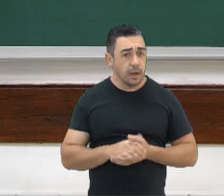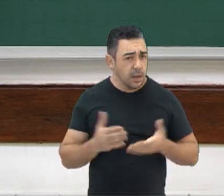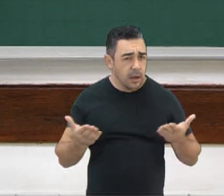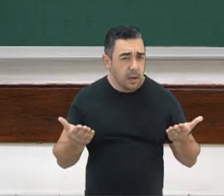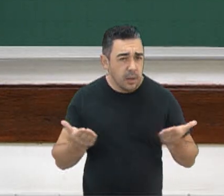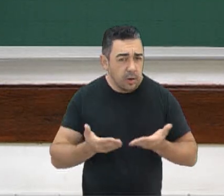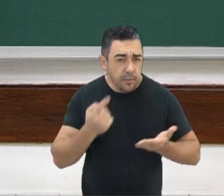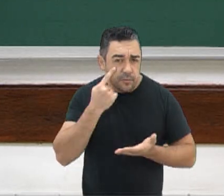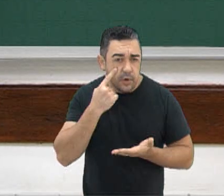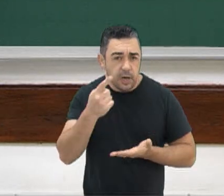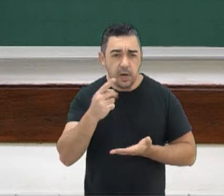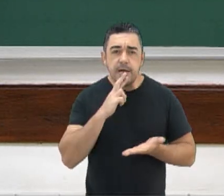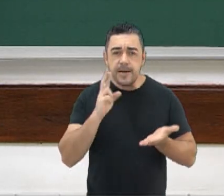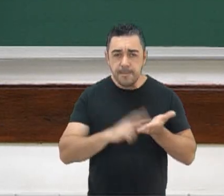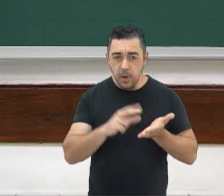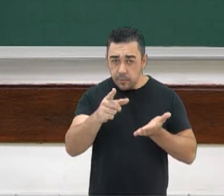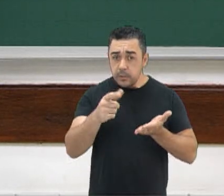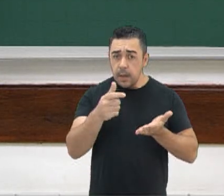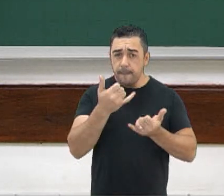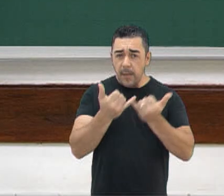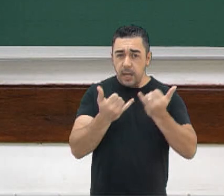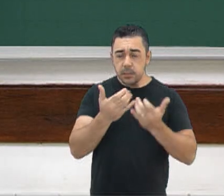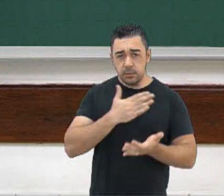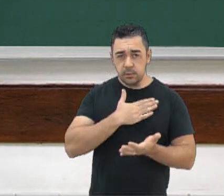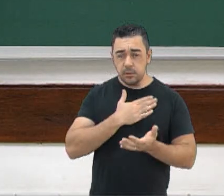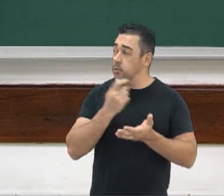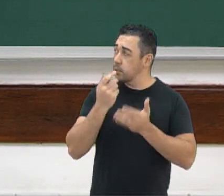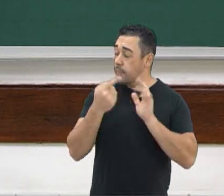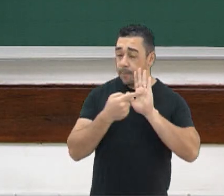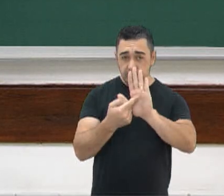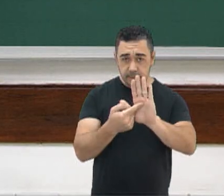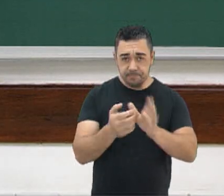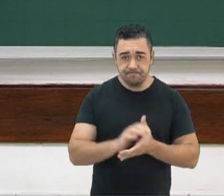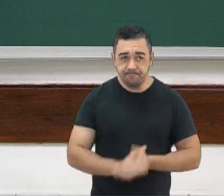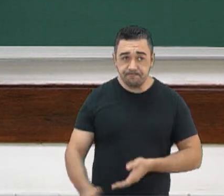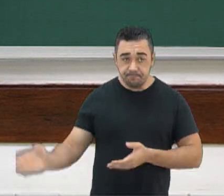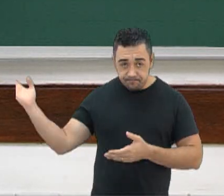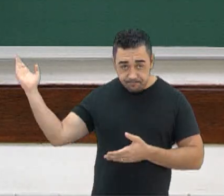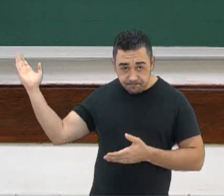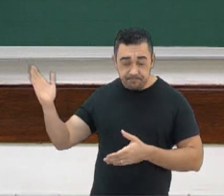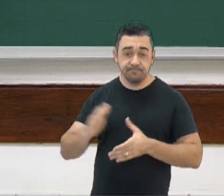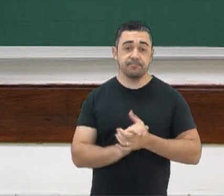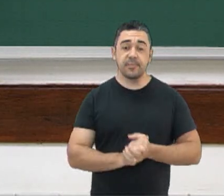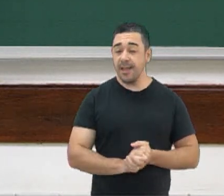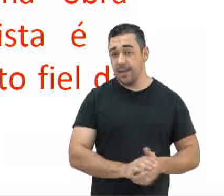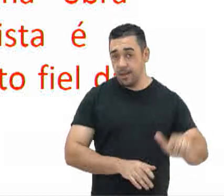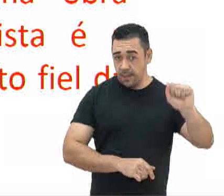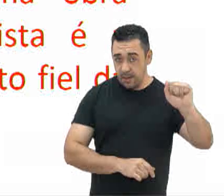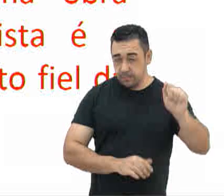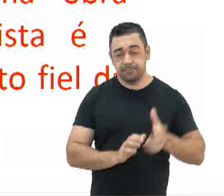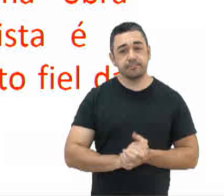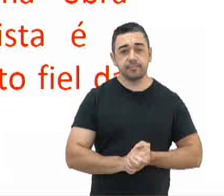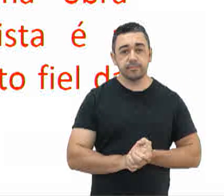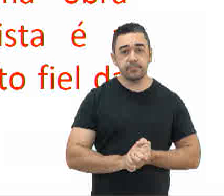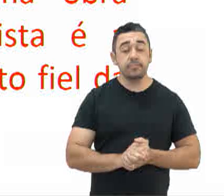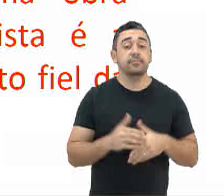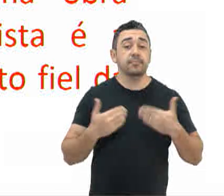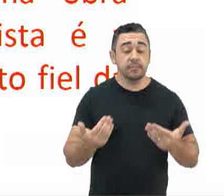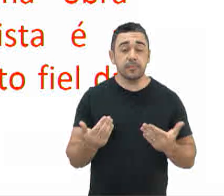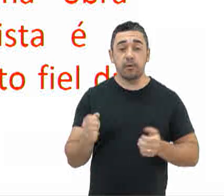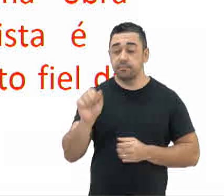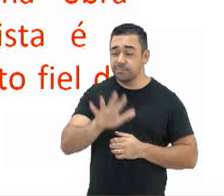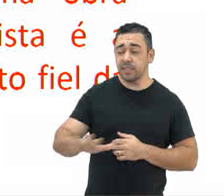Vamos ver então se a sua resposta se aproxima ao que é apresentado aqui. Então, na letra A paisagem